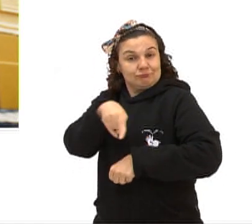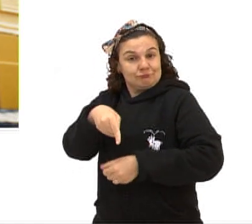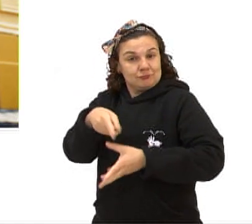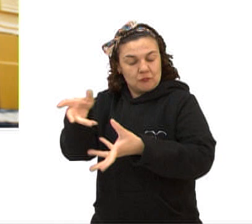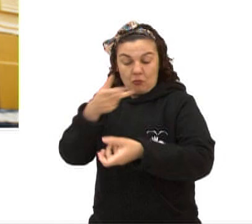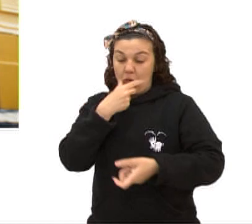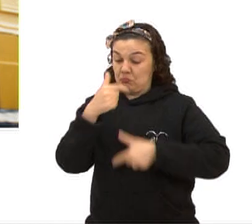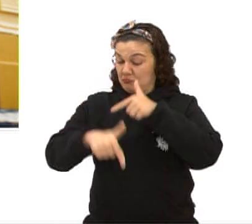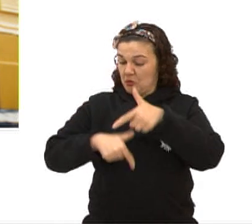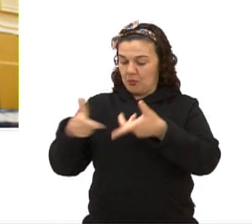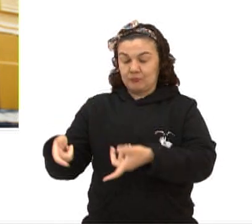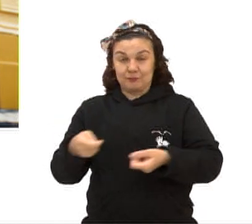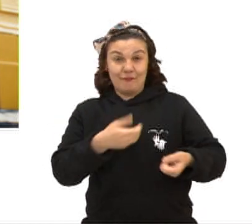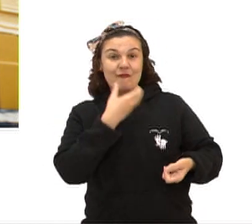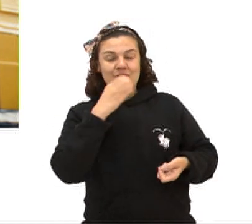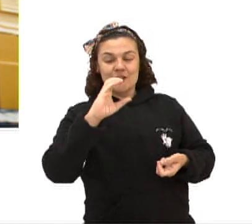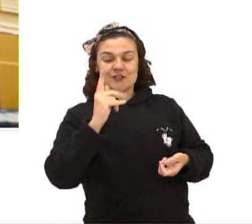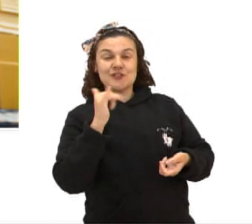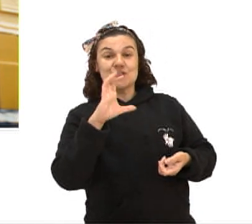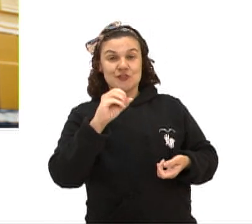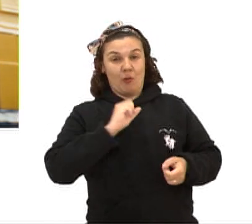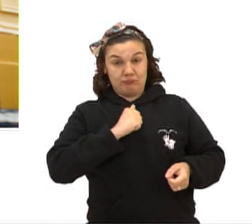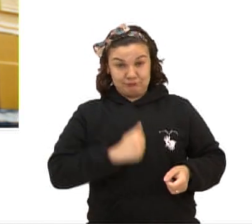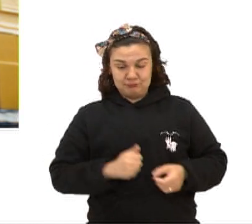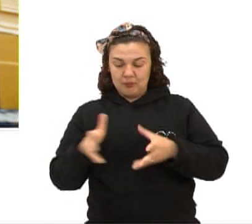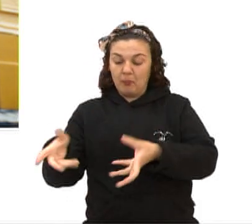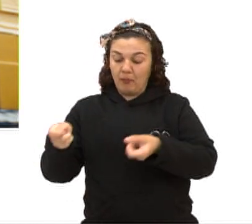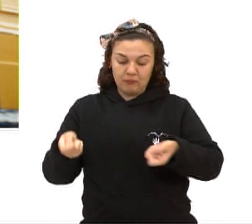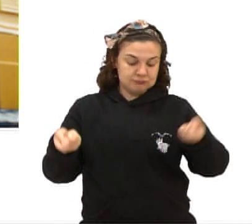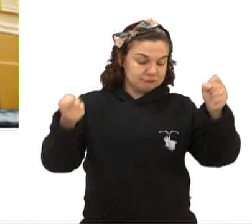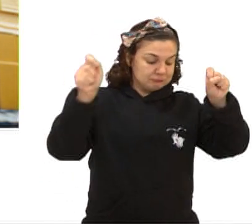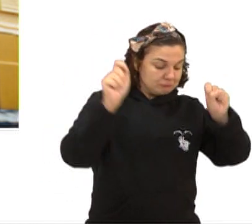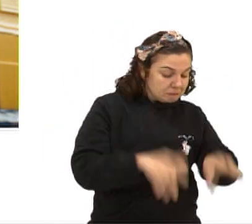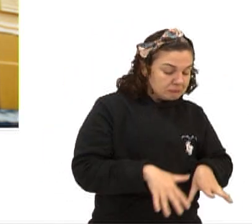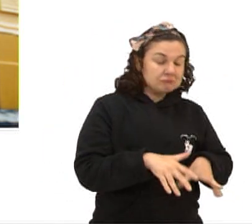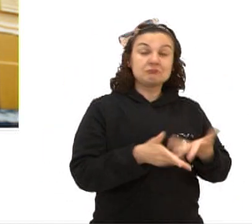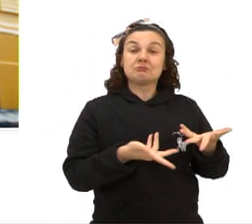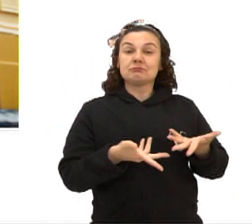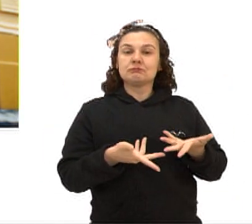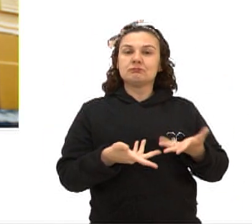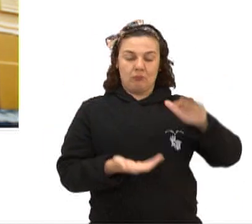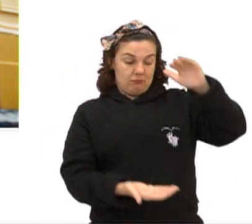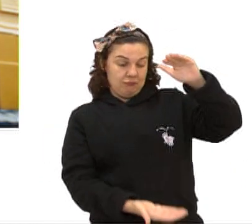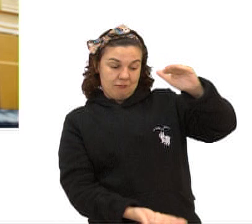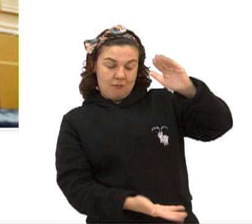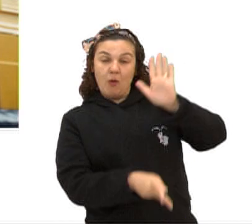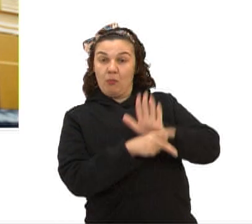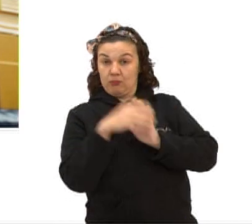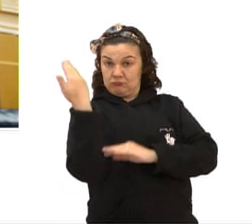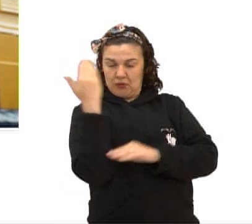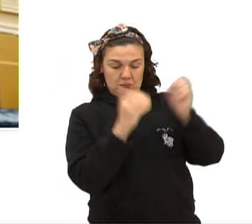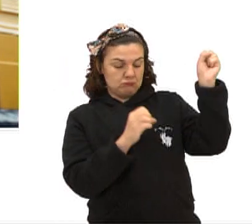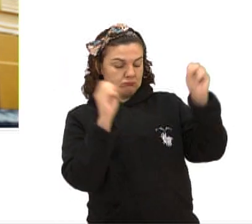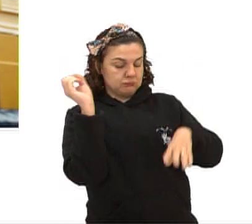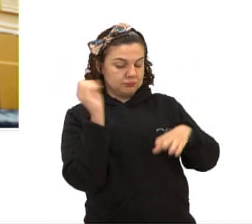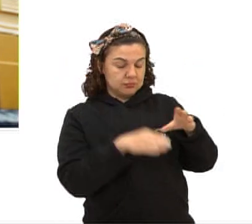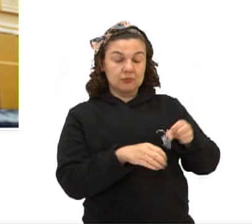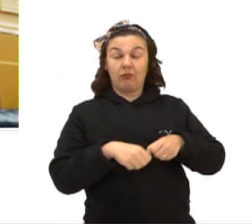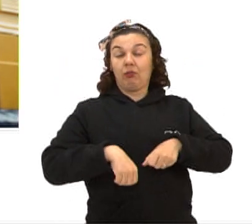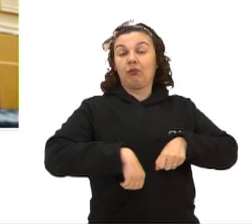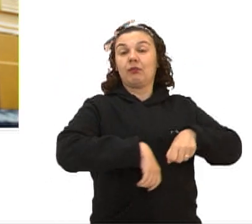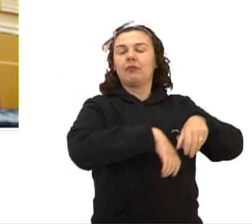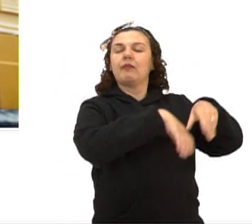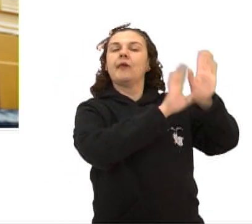esses trabalhadores, como o Chico Bosta, vinham e recolhiam isso, colocavam em tonéis de madeira e,